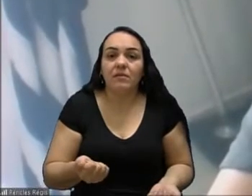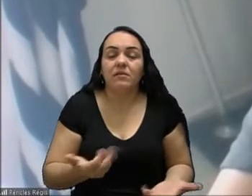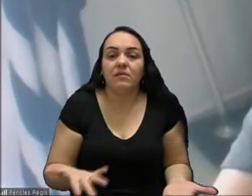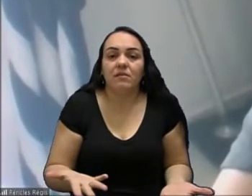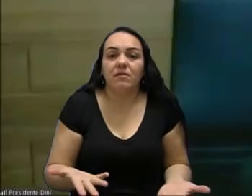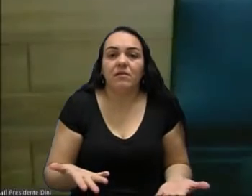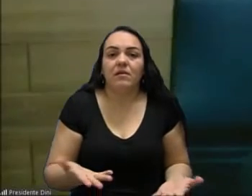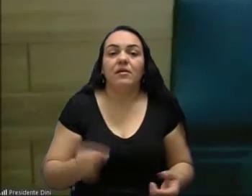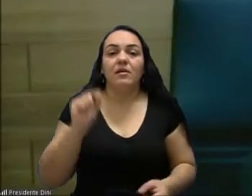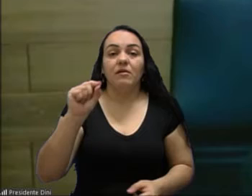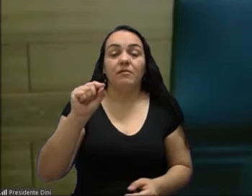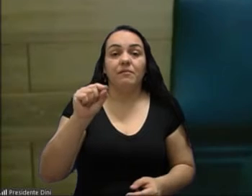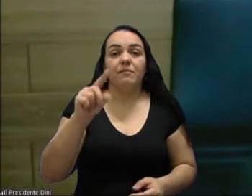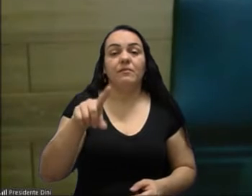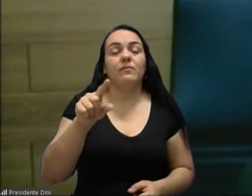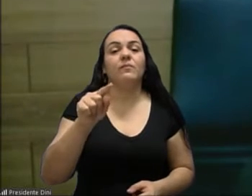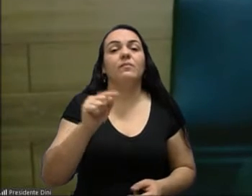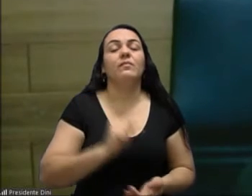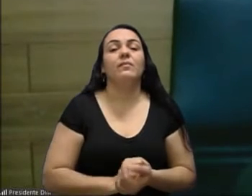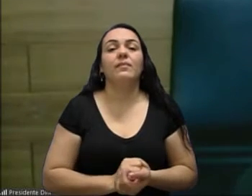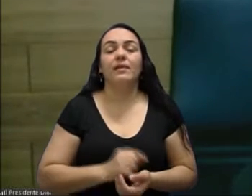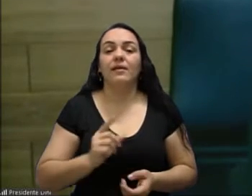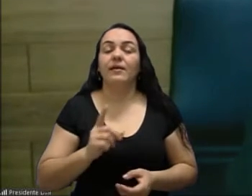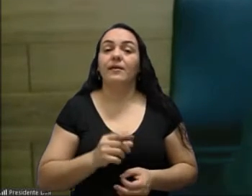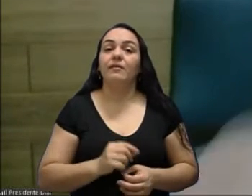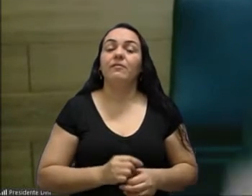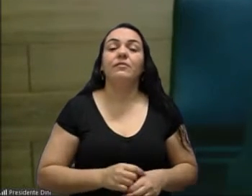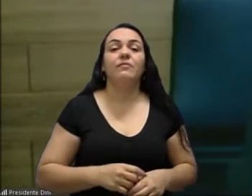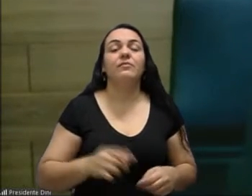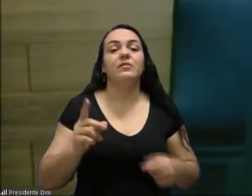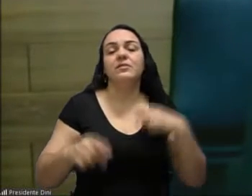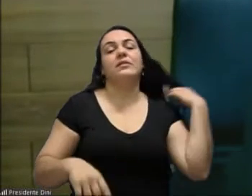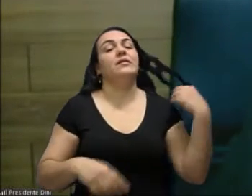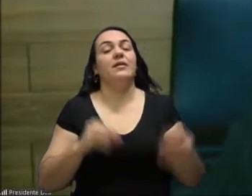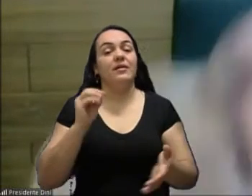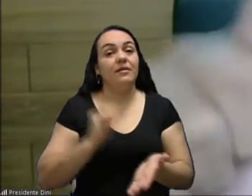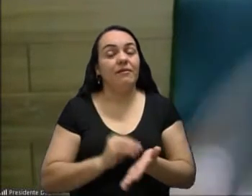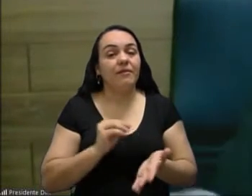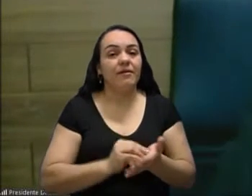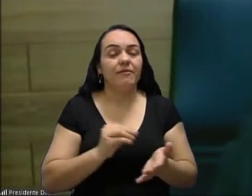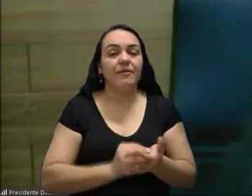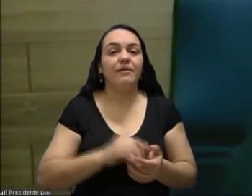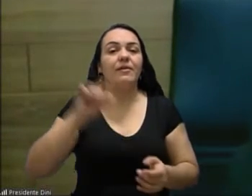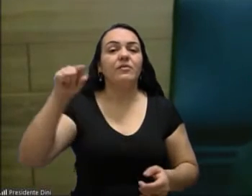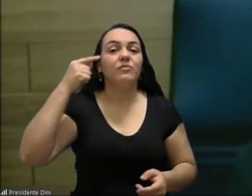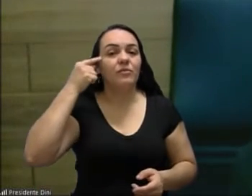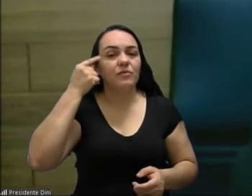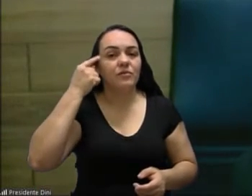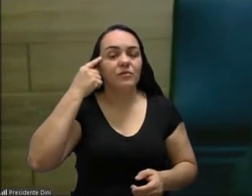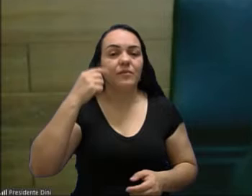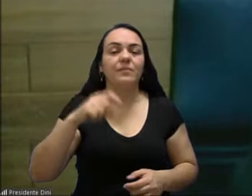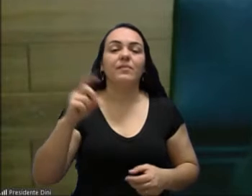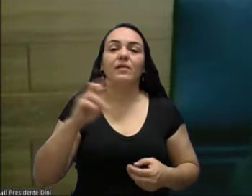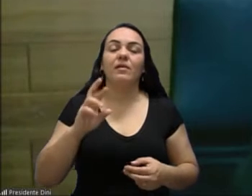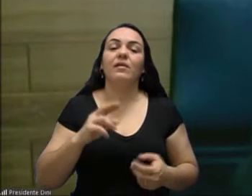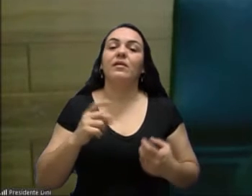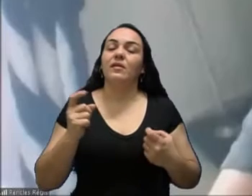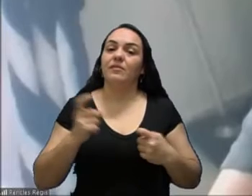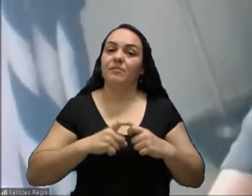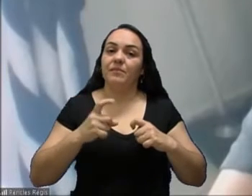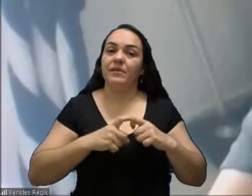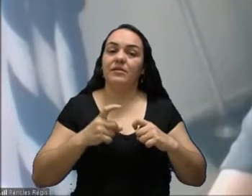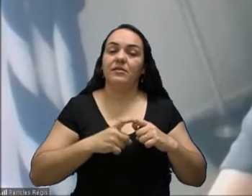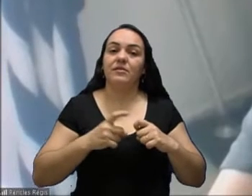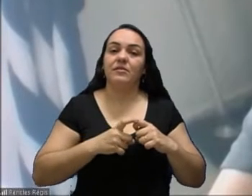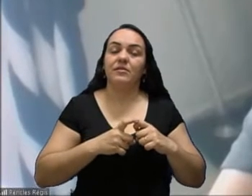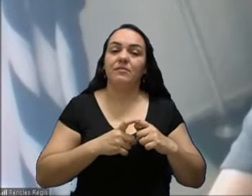do ministério público o senhor está prejudicando que vai ficar com falta João Donizete Hélio Brasileiro Rodrigo Manga eu que